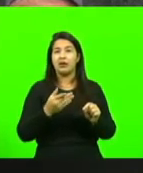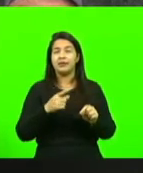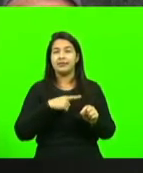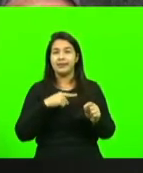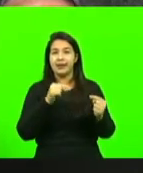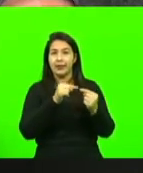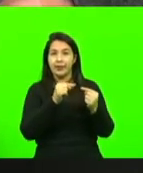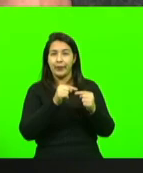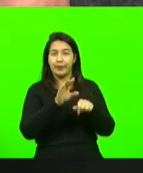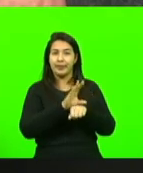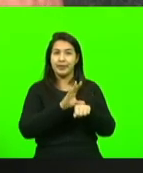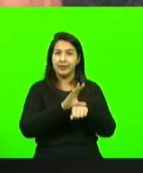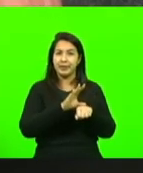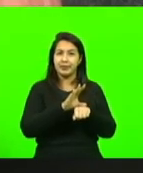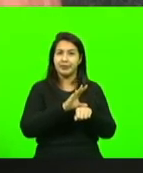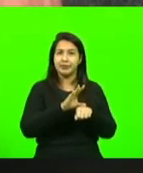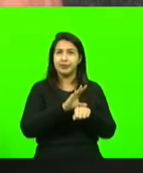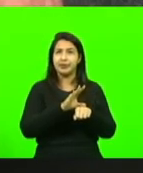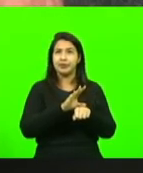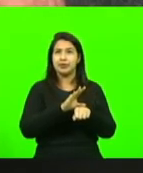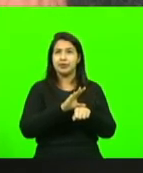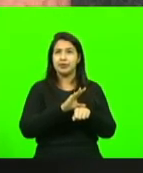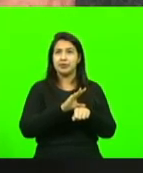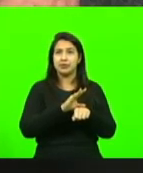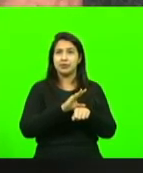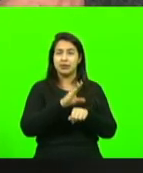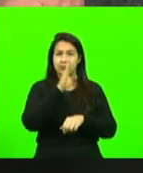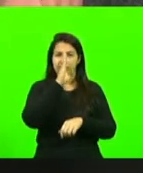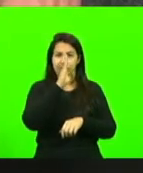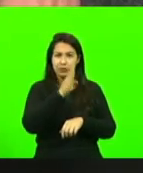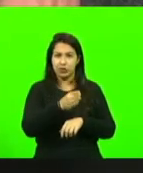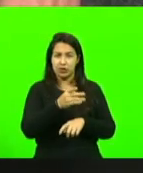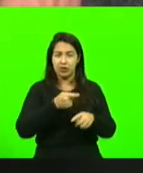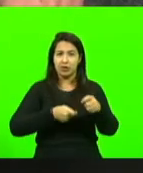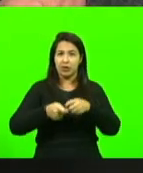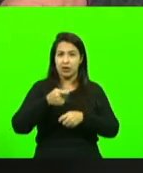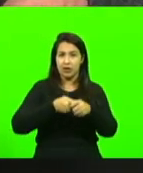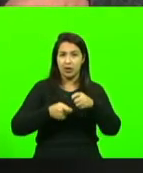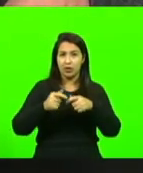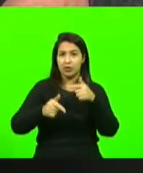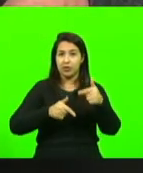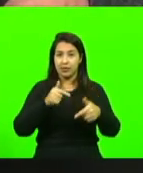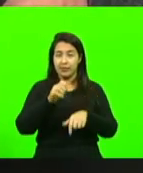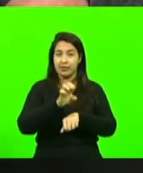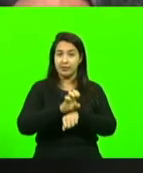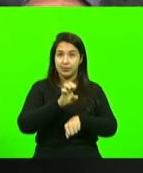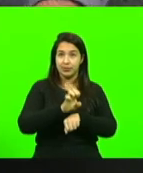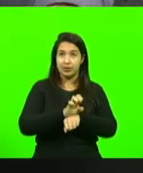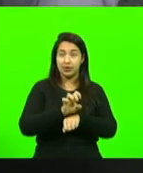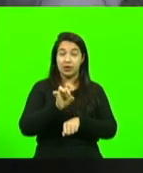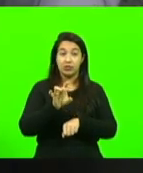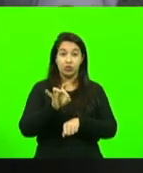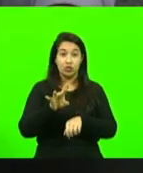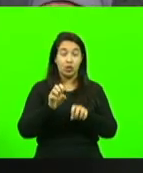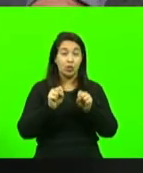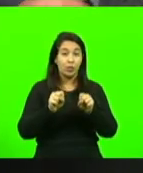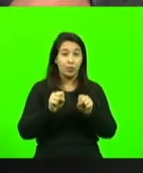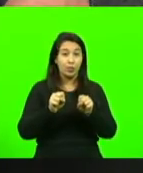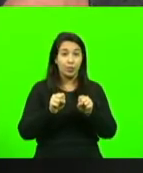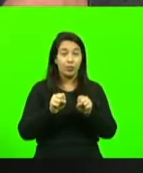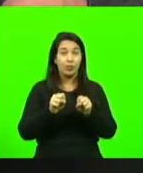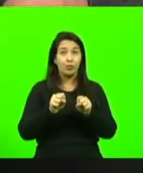Constituição e por ação direta de atividade econômica pelo Estado só será permitida